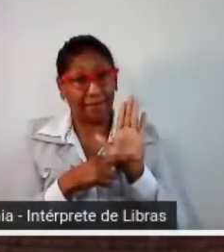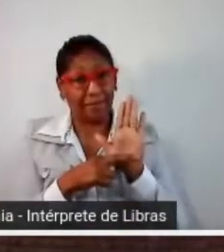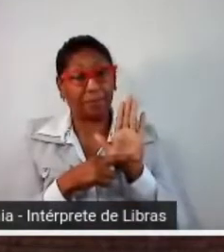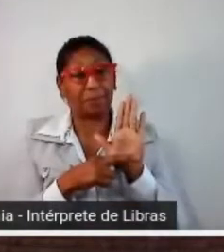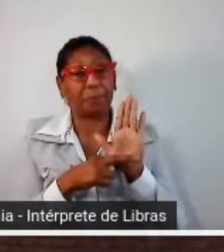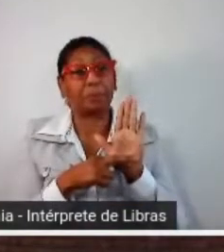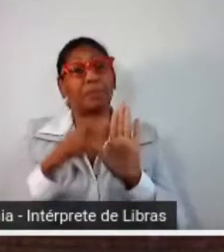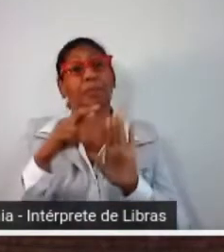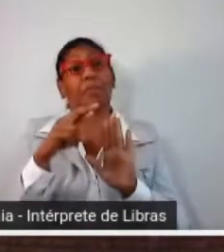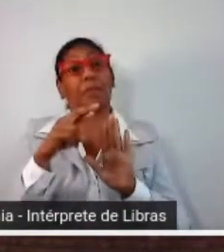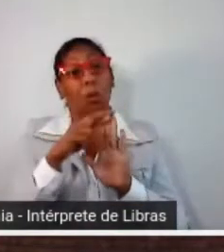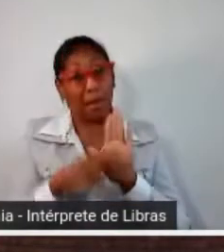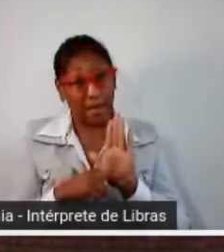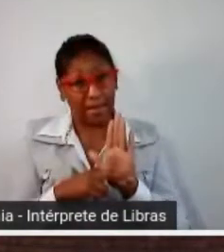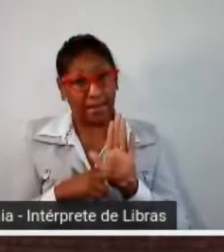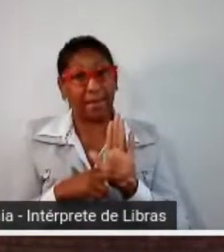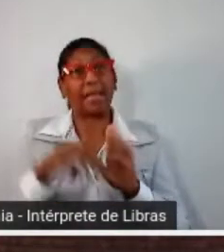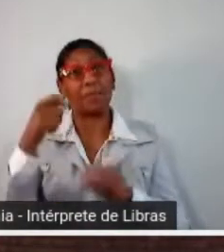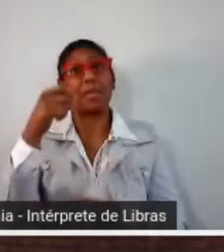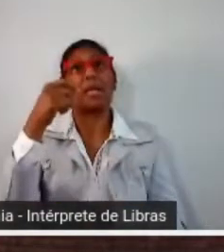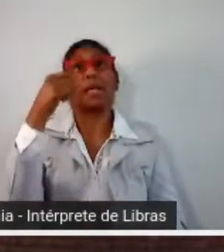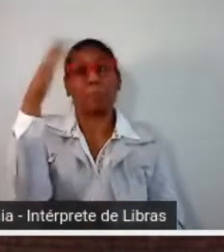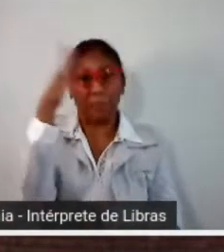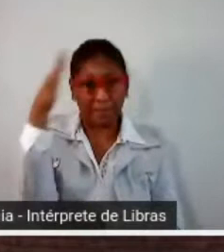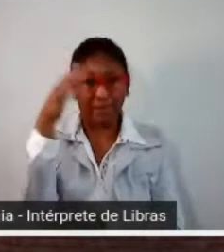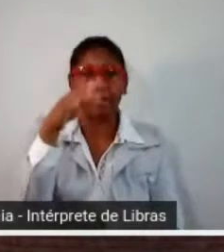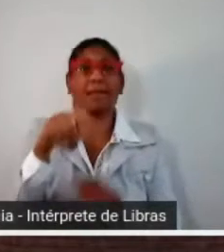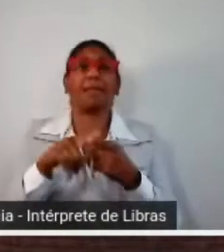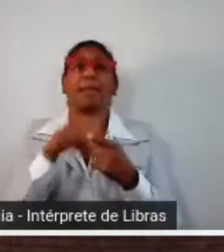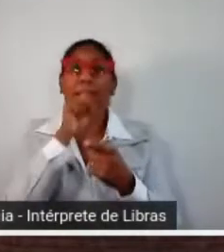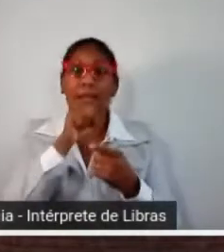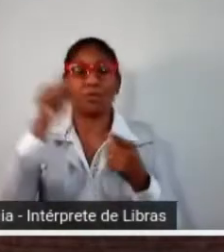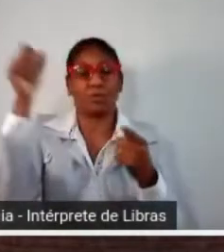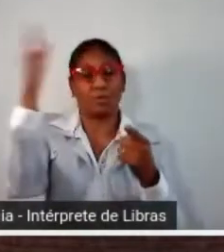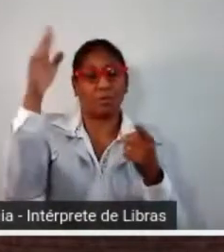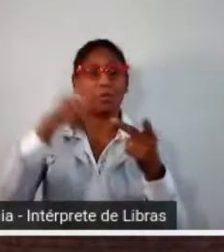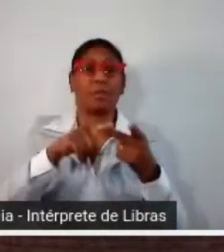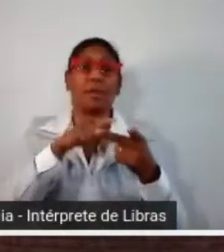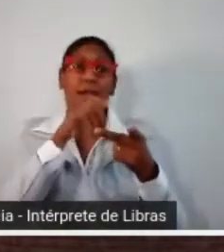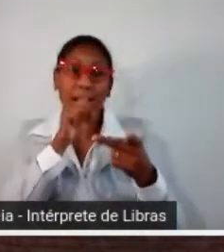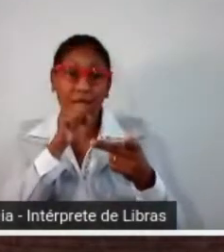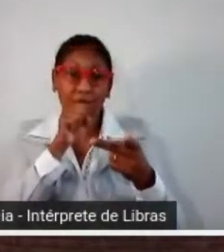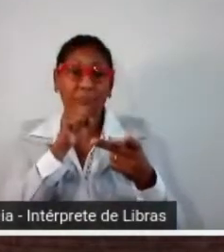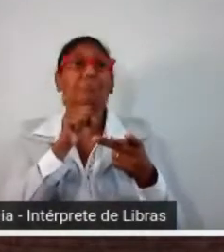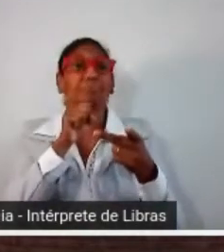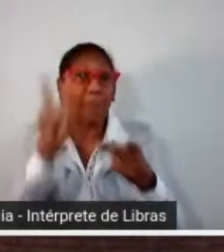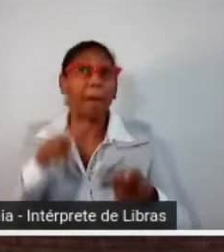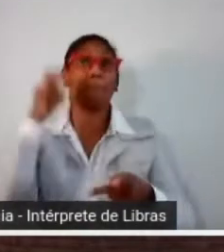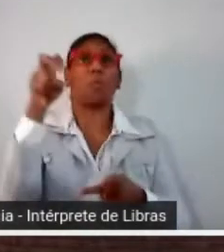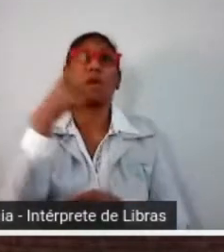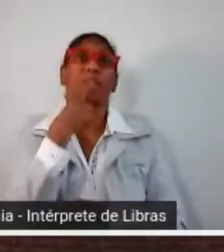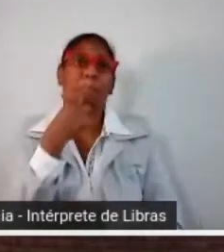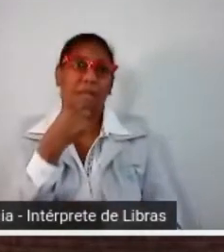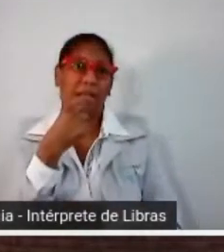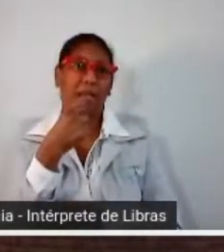que tem que dar 2 bandeiras laranjas antes de cair para a bandeira vermelha. Aliás, Porto Alegre também e